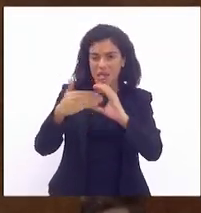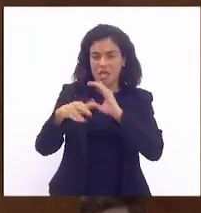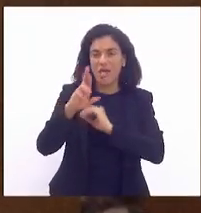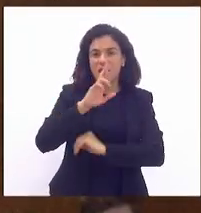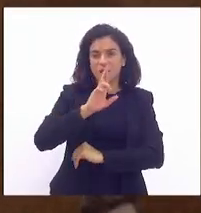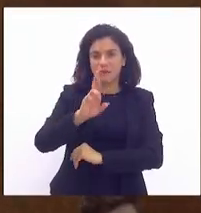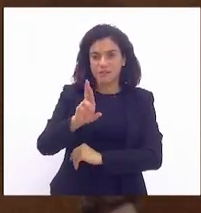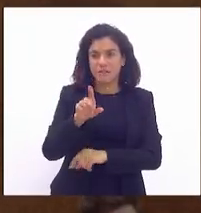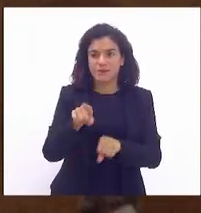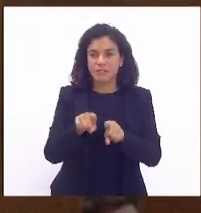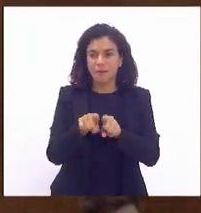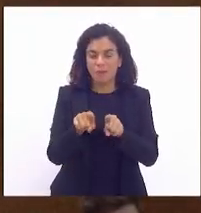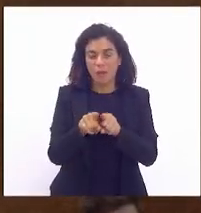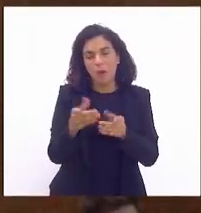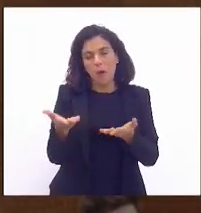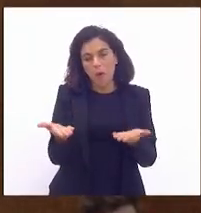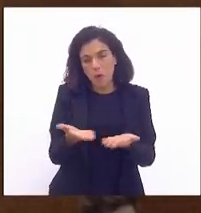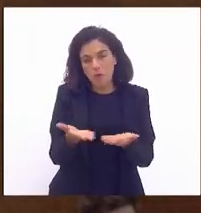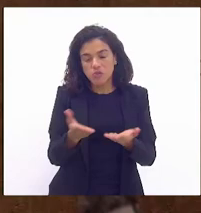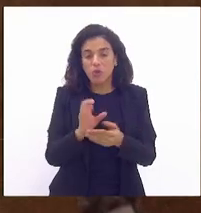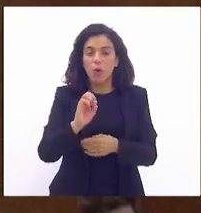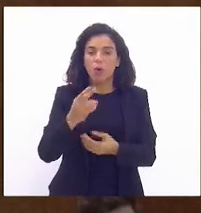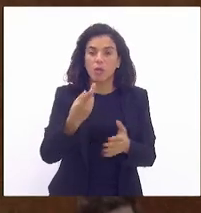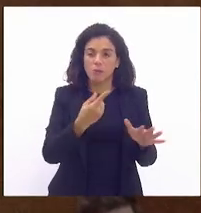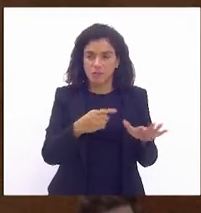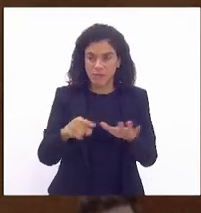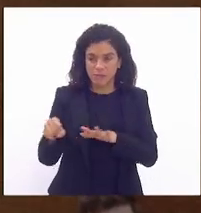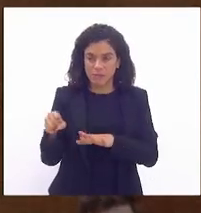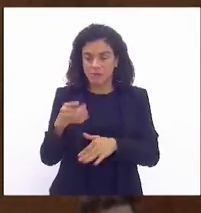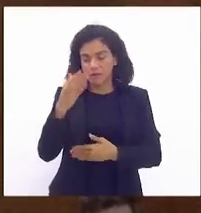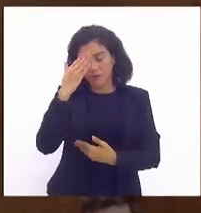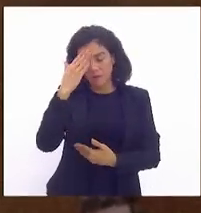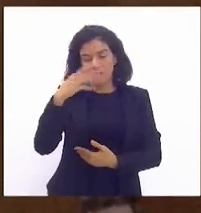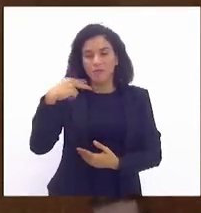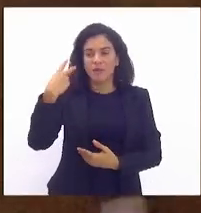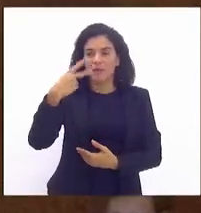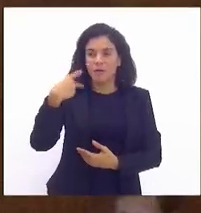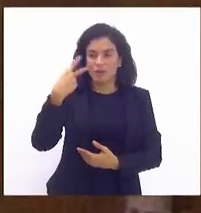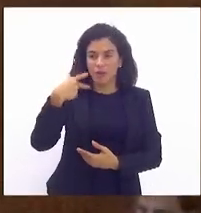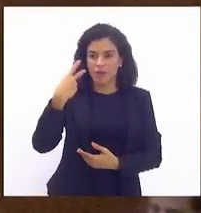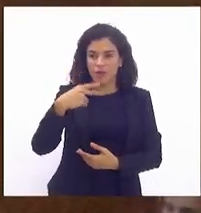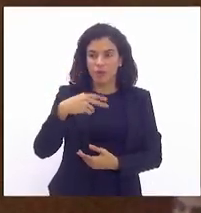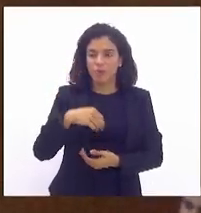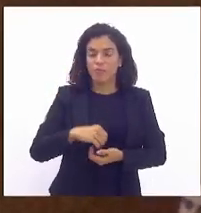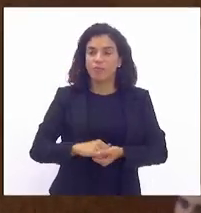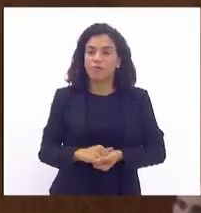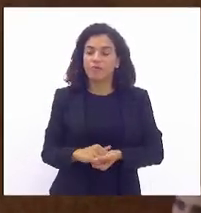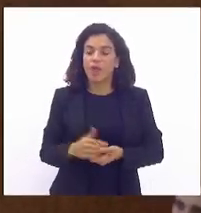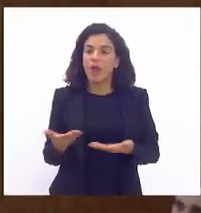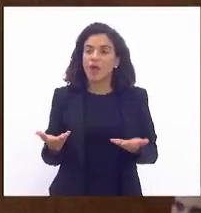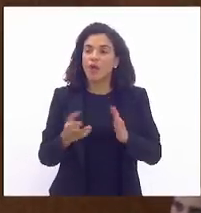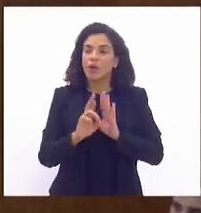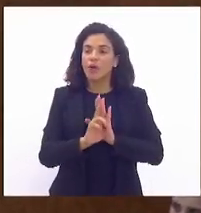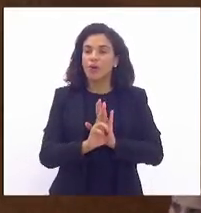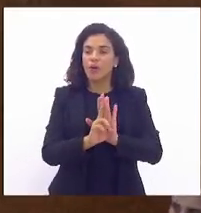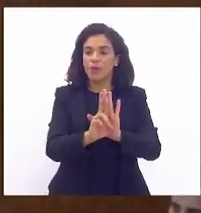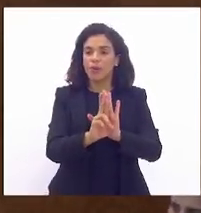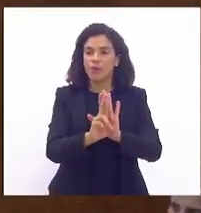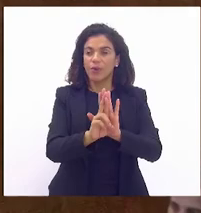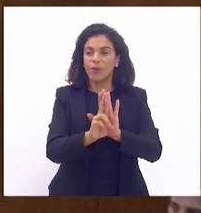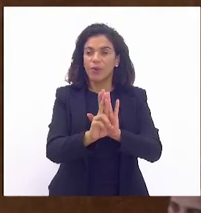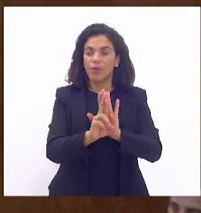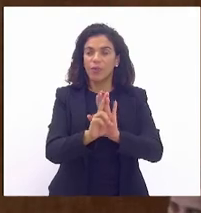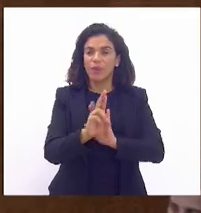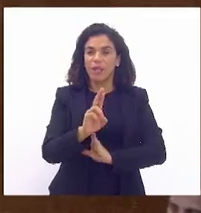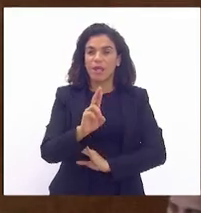aqui ao longo do dia de hoje, da próxima semana. Obrigado, vereador Raoni. Agora, o representante do Vicariato